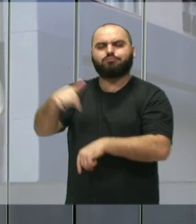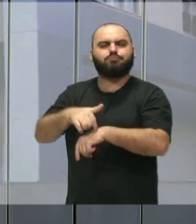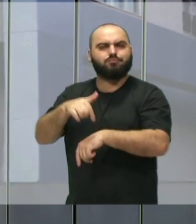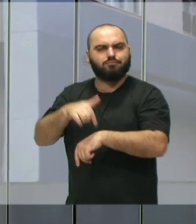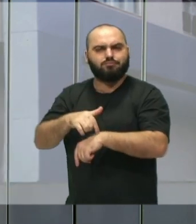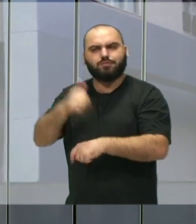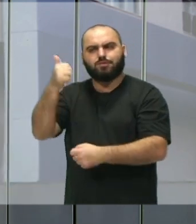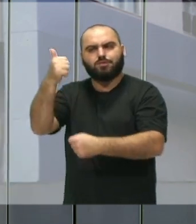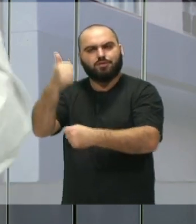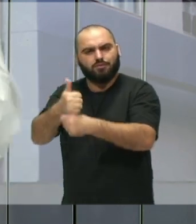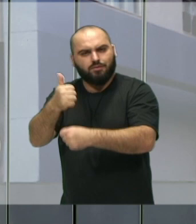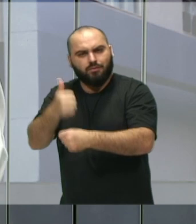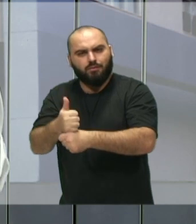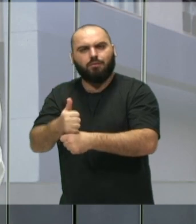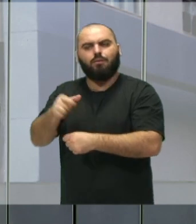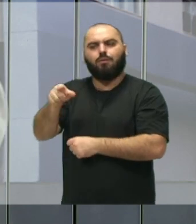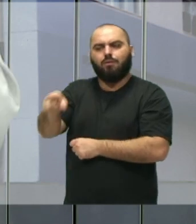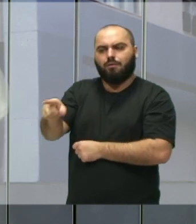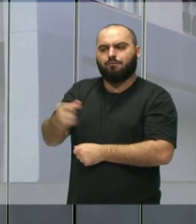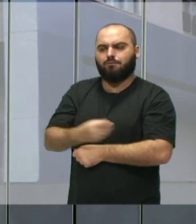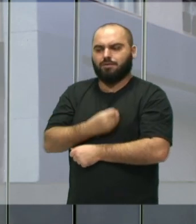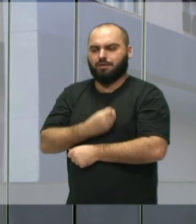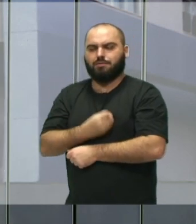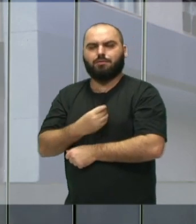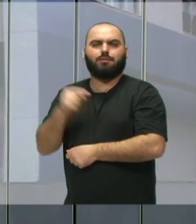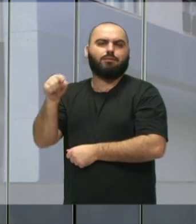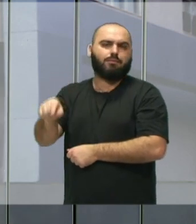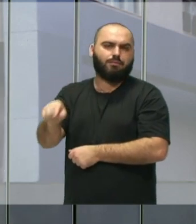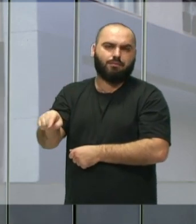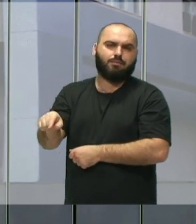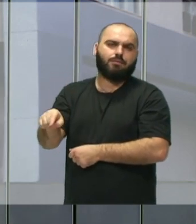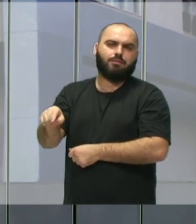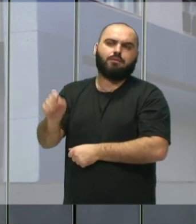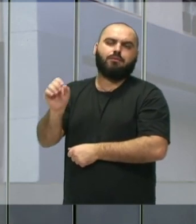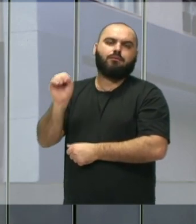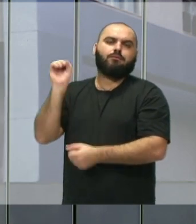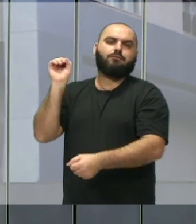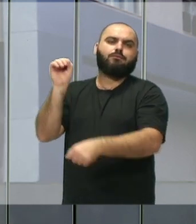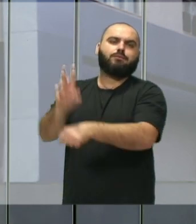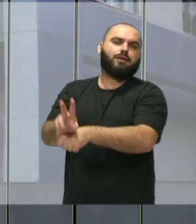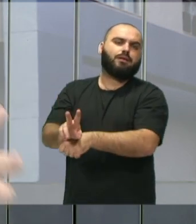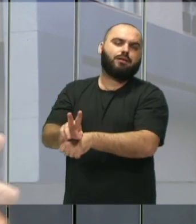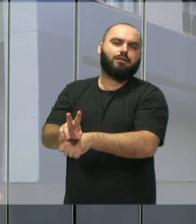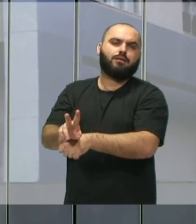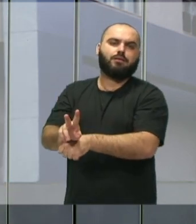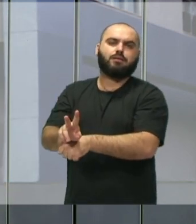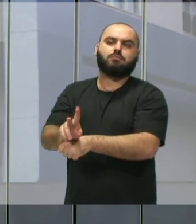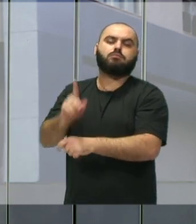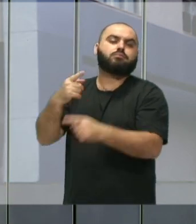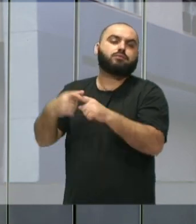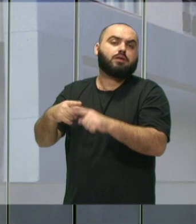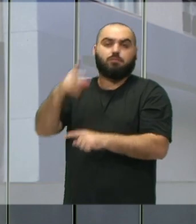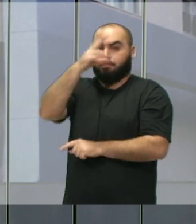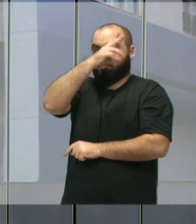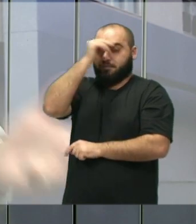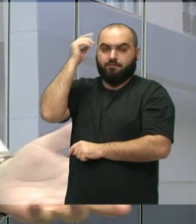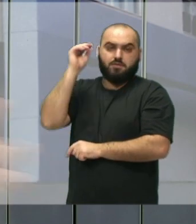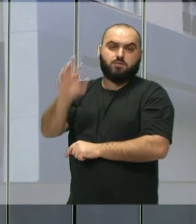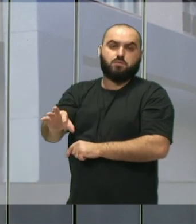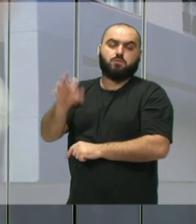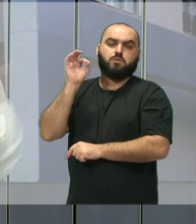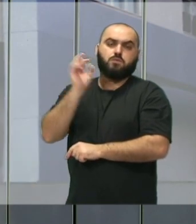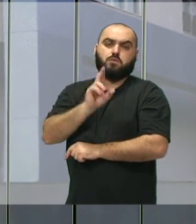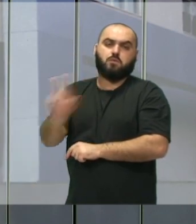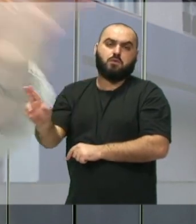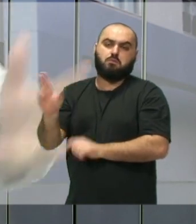Aquele diretor, ele está ali, ele está num cargo onde ele foi indicado politicamente por